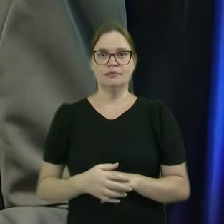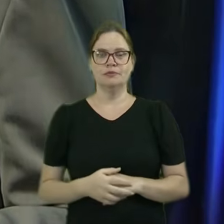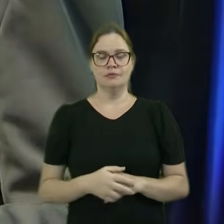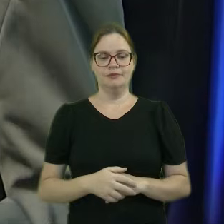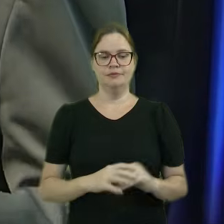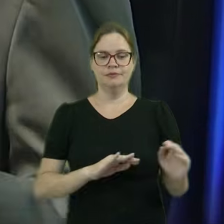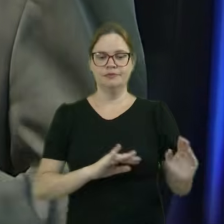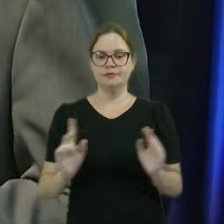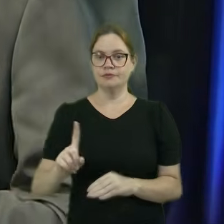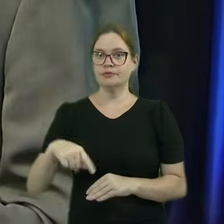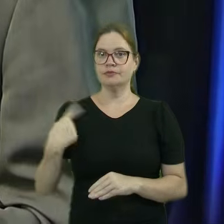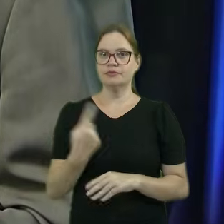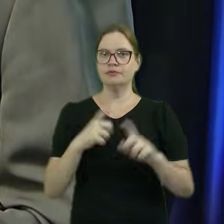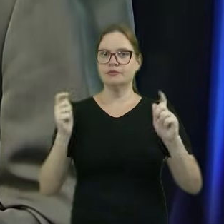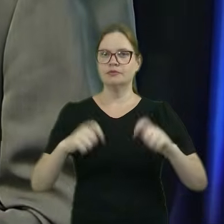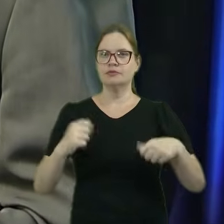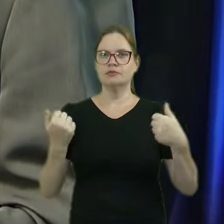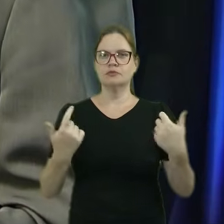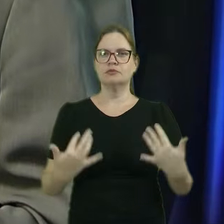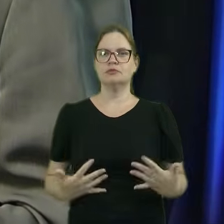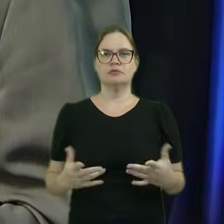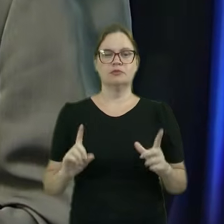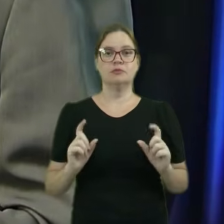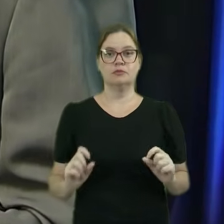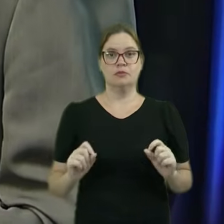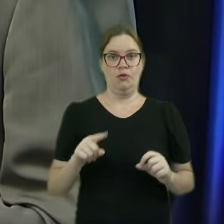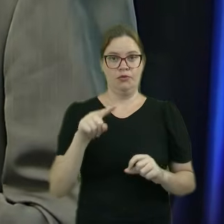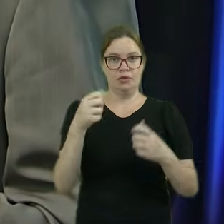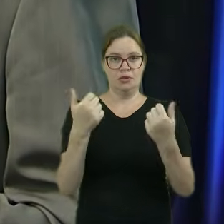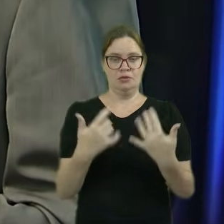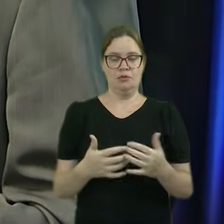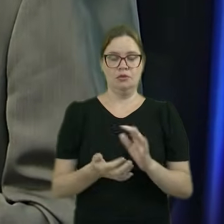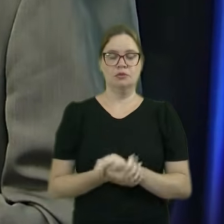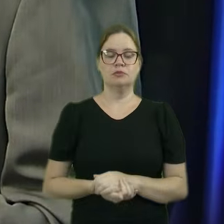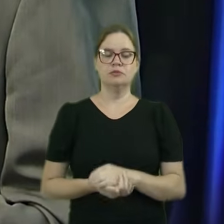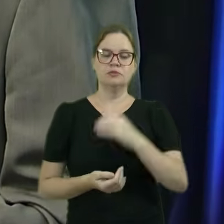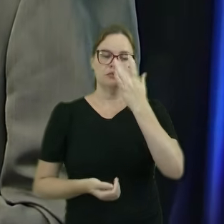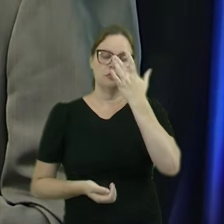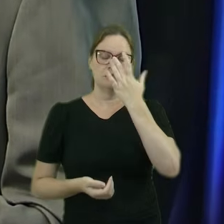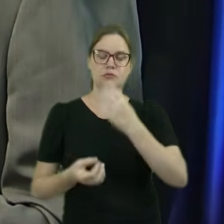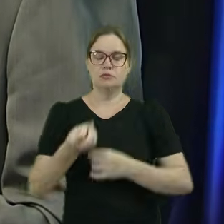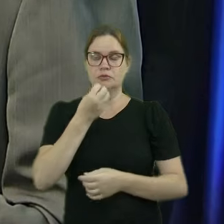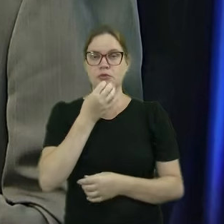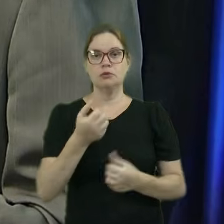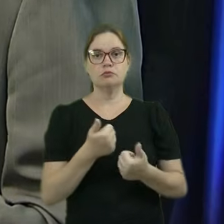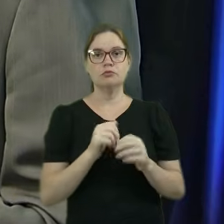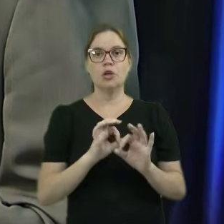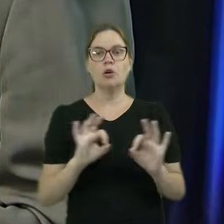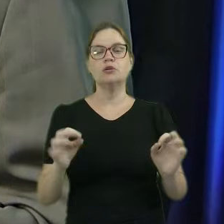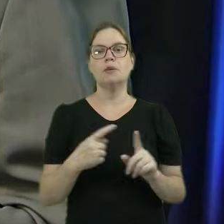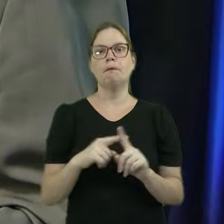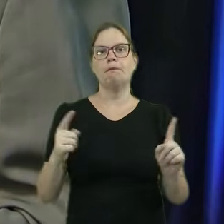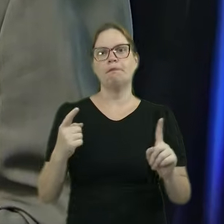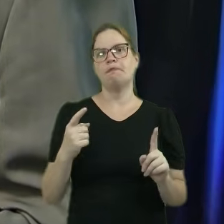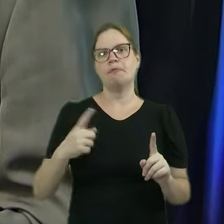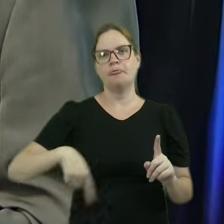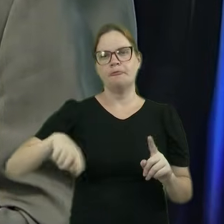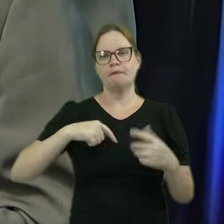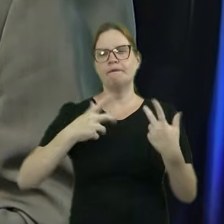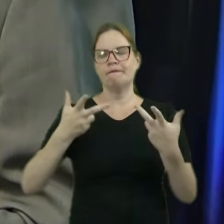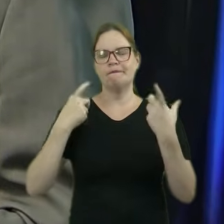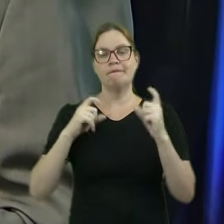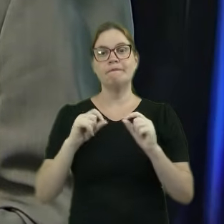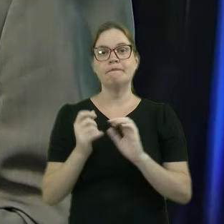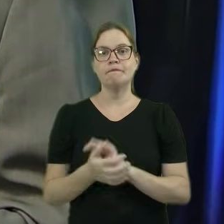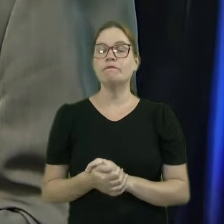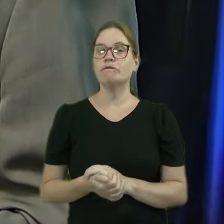podemos dizer aqui que você colocou aqui muito bem, mas talvez para não passar desapercebido, é